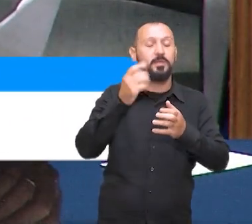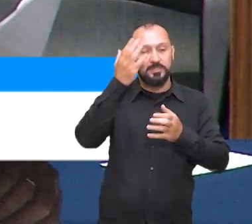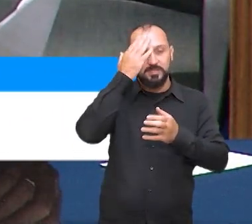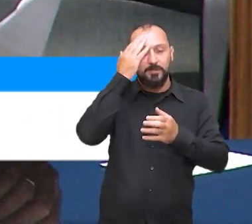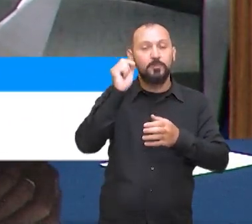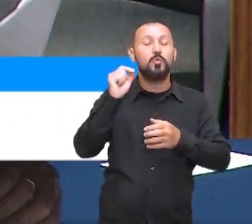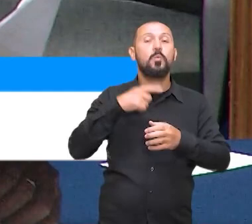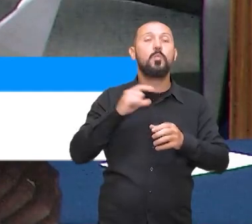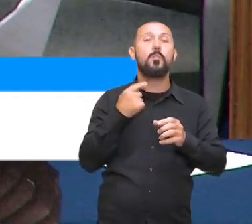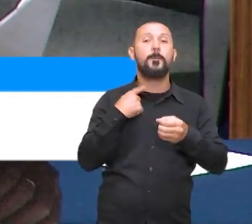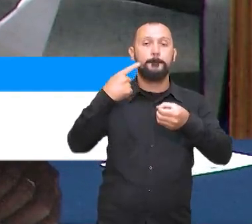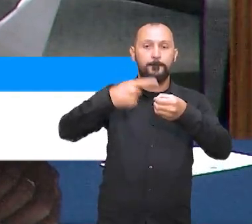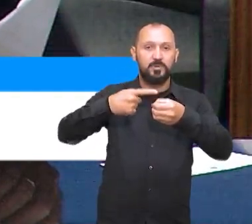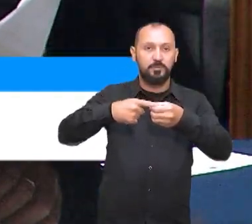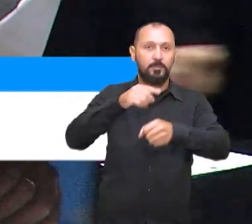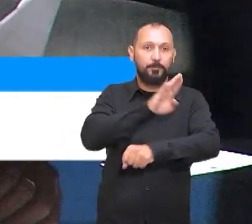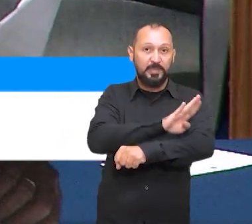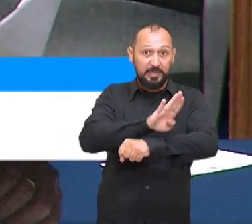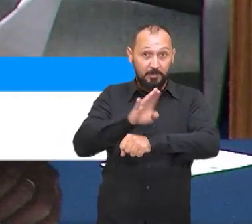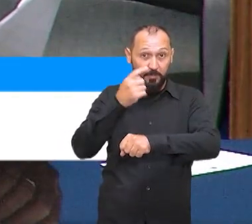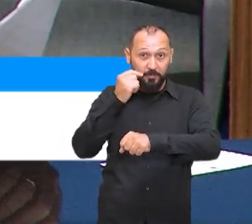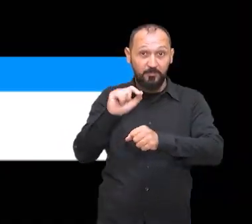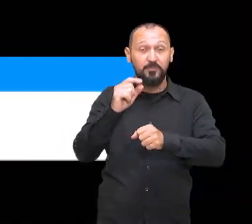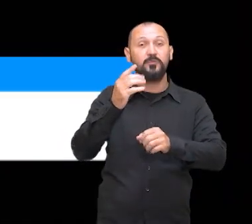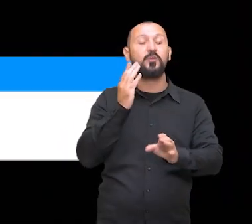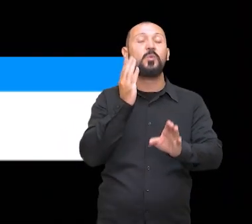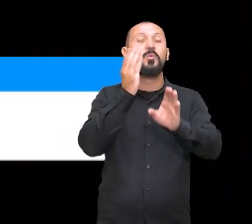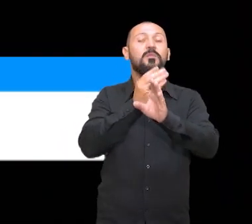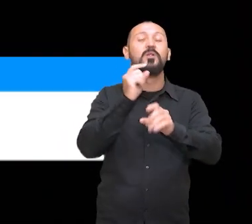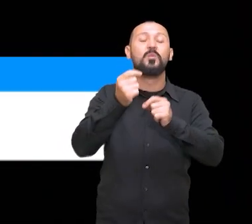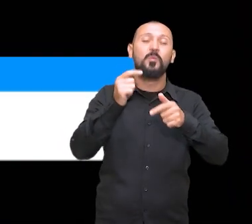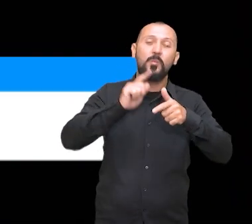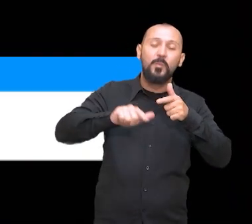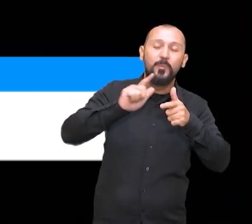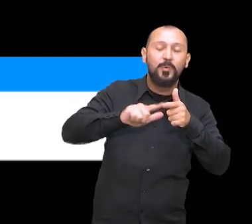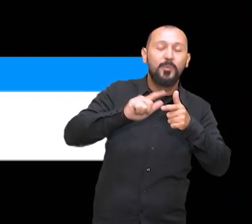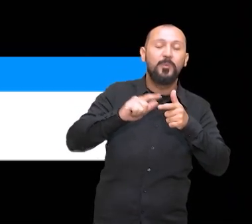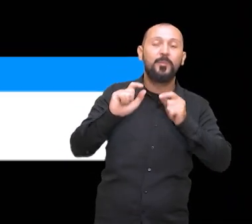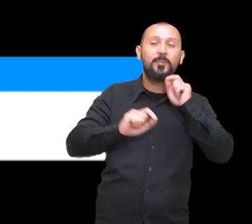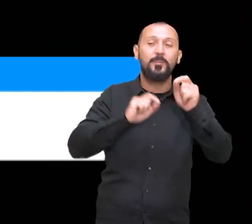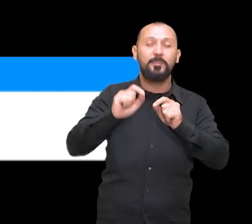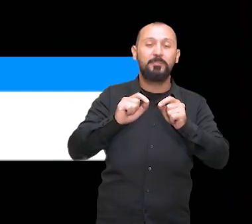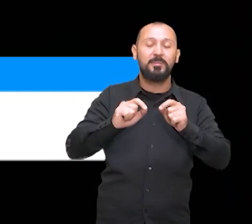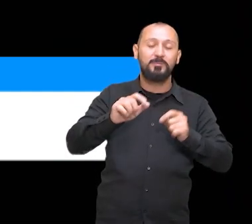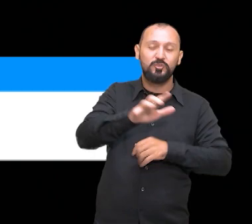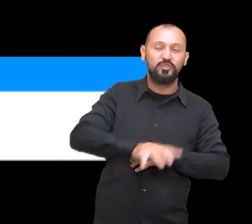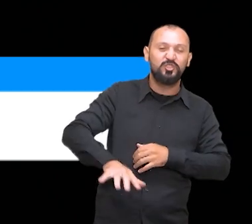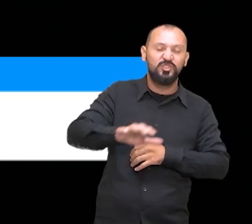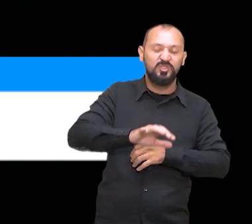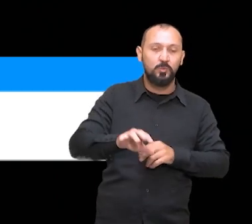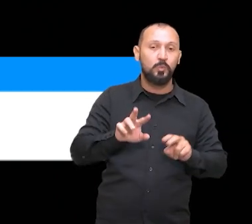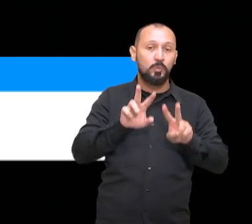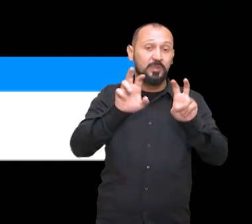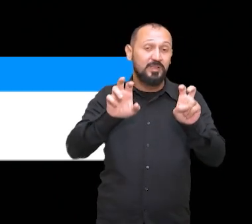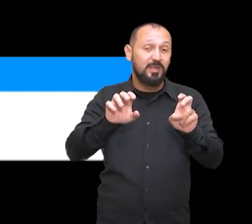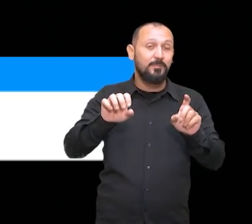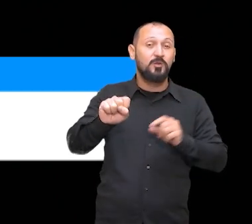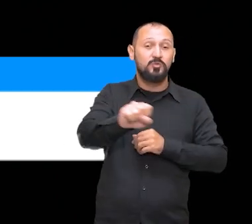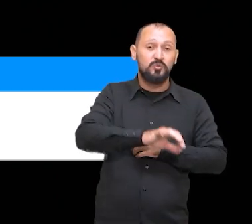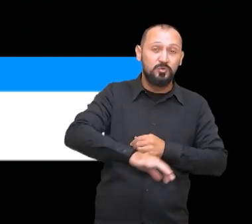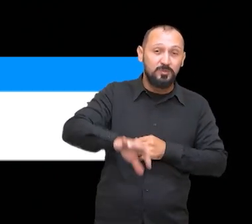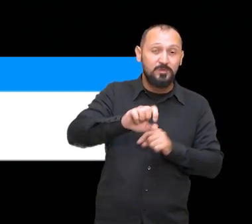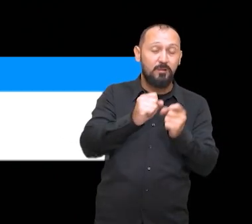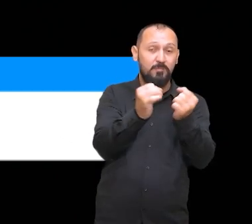de calamidade pública no município de Batayporã, em razão dos danos causados pela forte chuva que afetou diretamente os setores